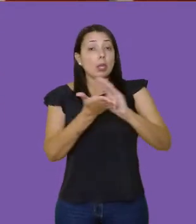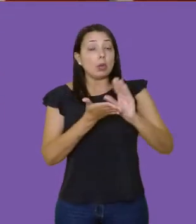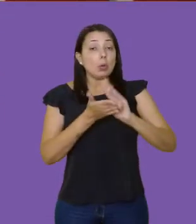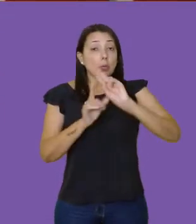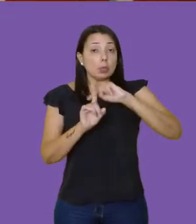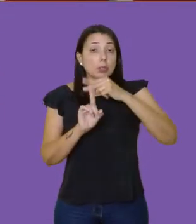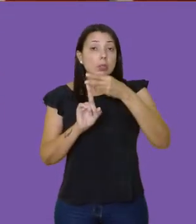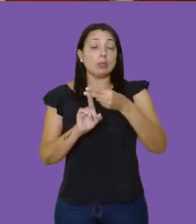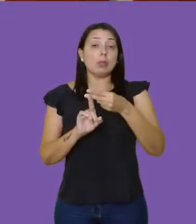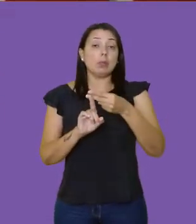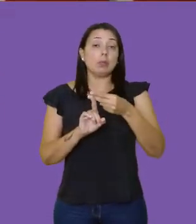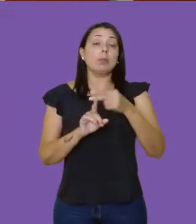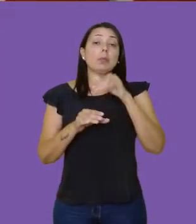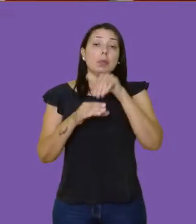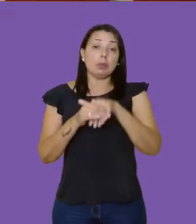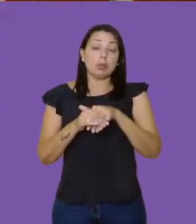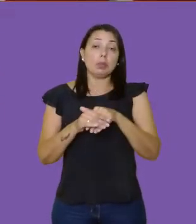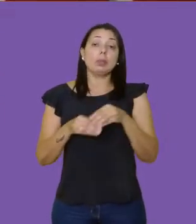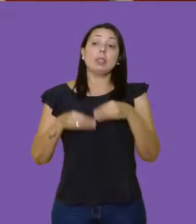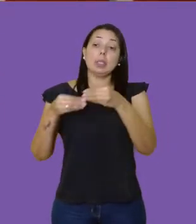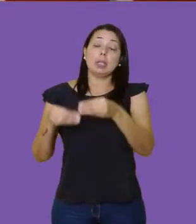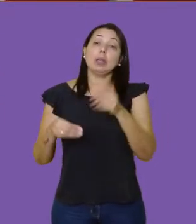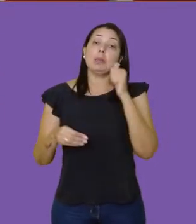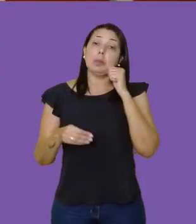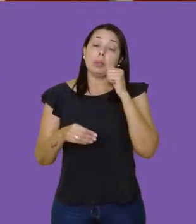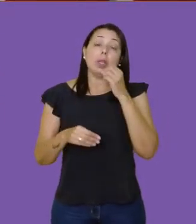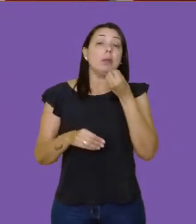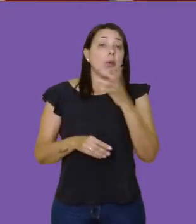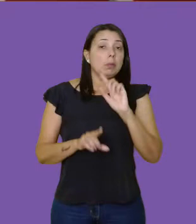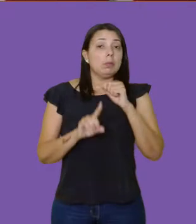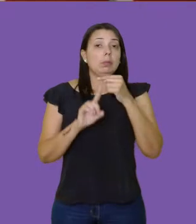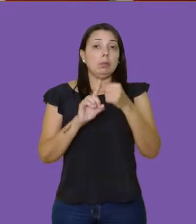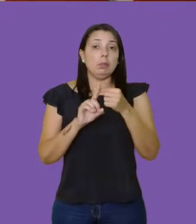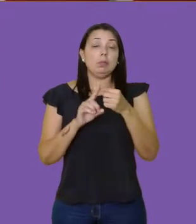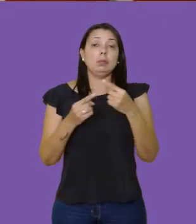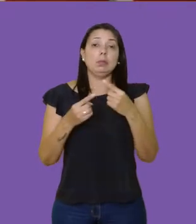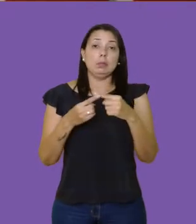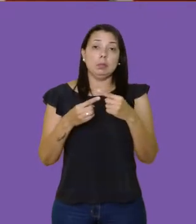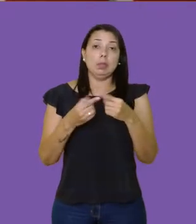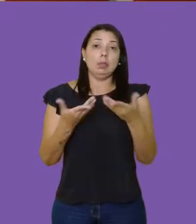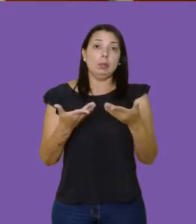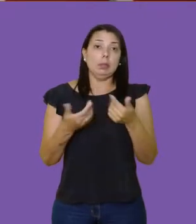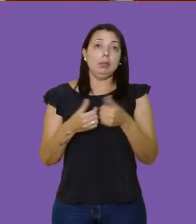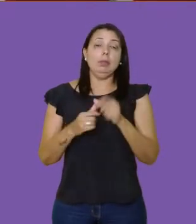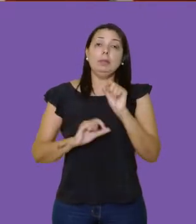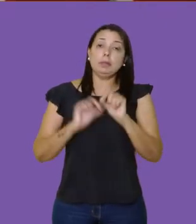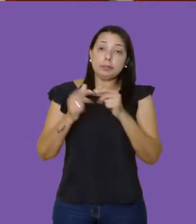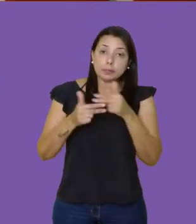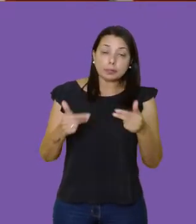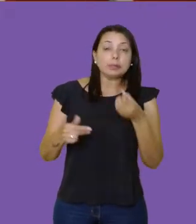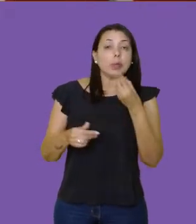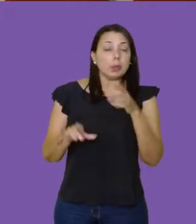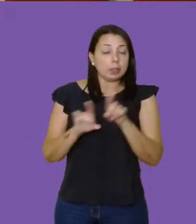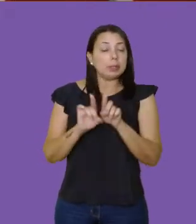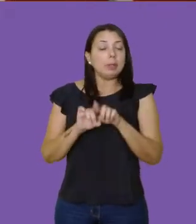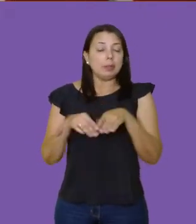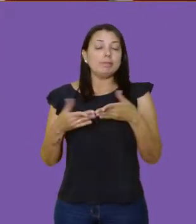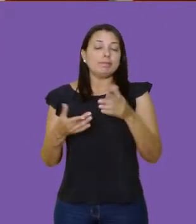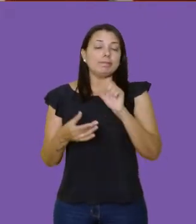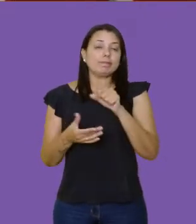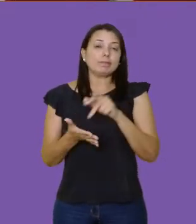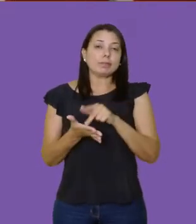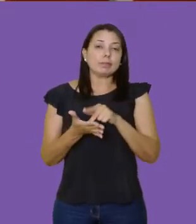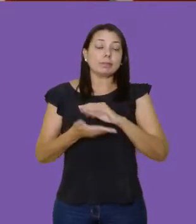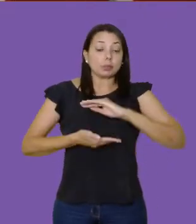para votos que partidos ganharem para mulheres. Isso é um lado positivo aí. No fim, pelo acabou sendo uma coisa boa, né? O